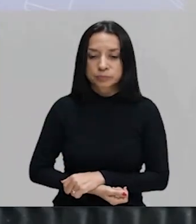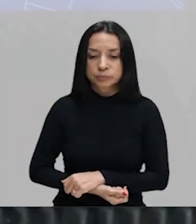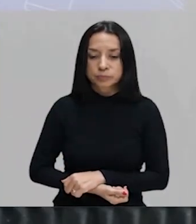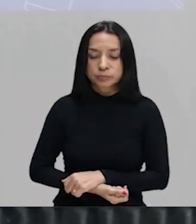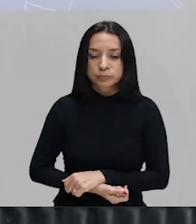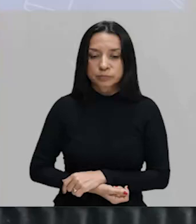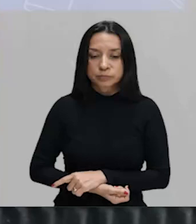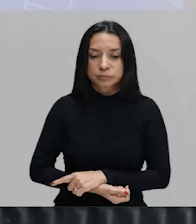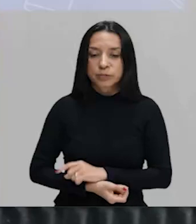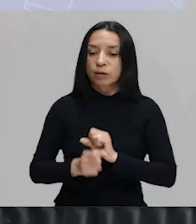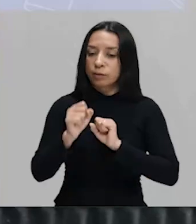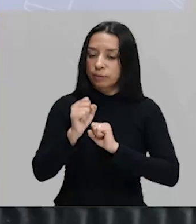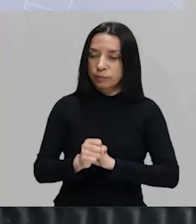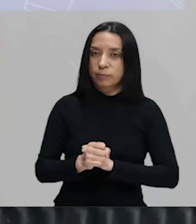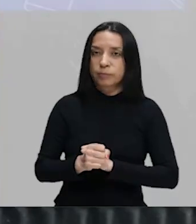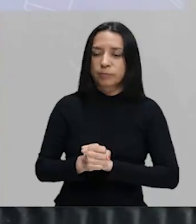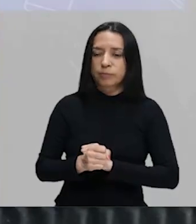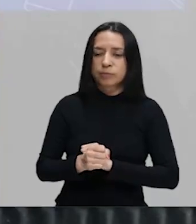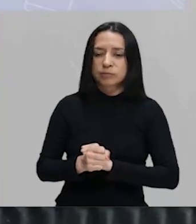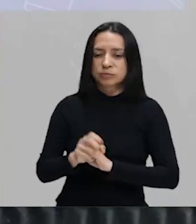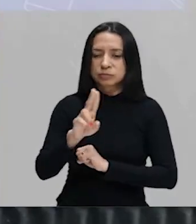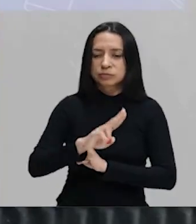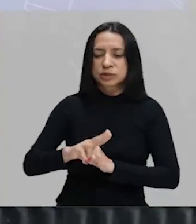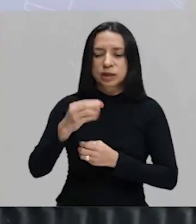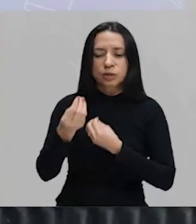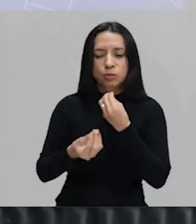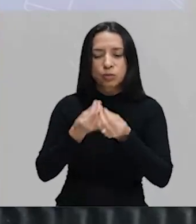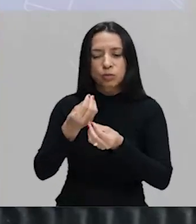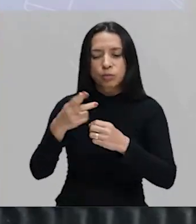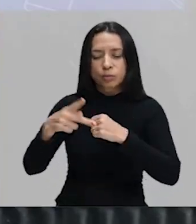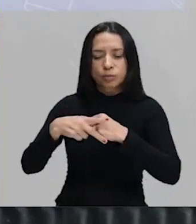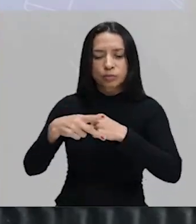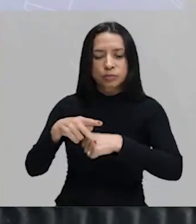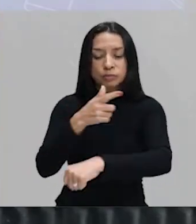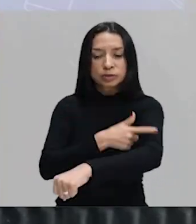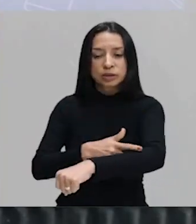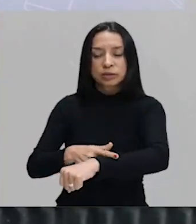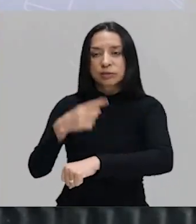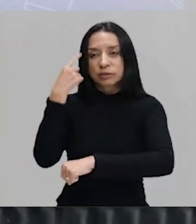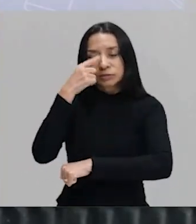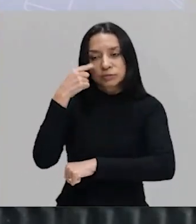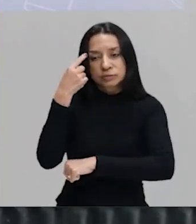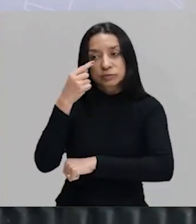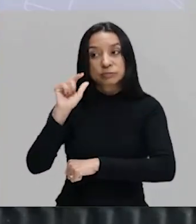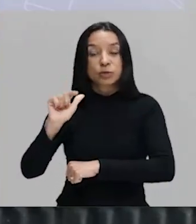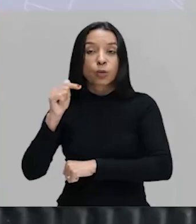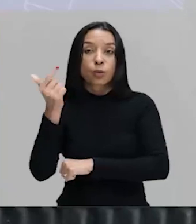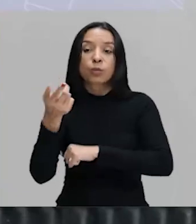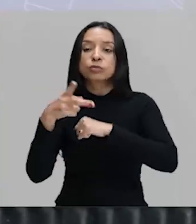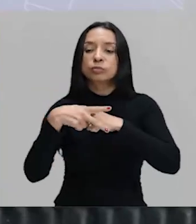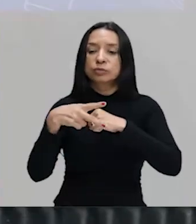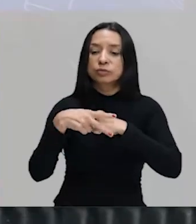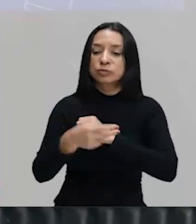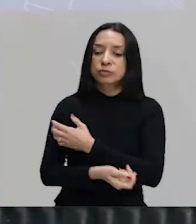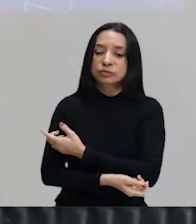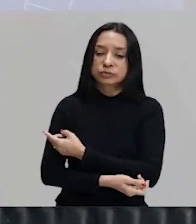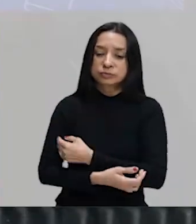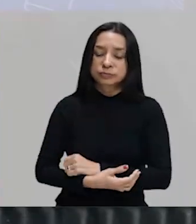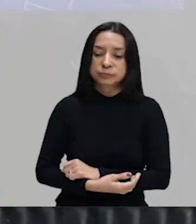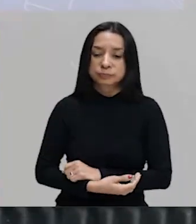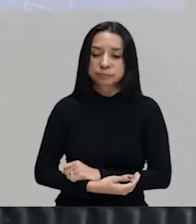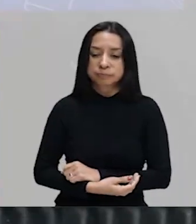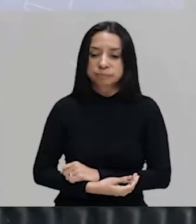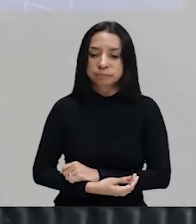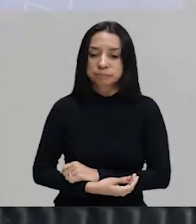senhorita, senhorito. Eu posso considerar isso aqui um pronome de tratamento em espanhol? E os demais pronomes? Excelentíssimo,